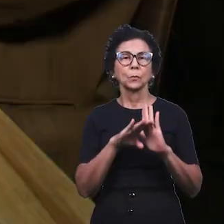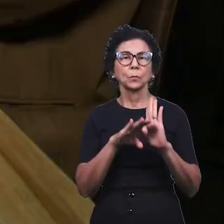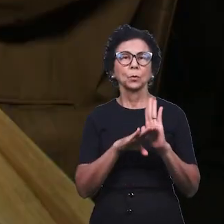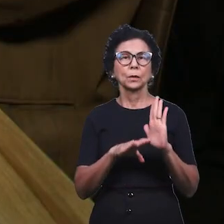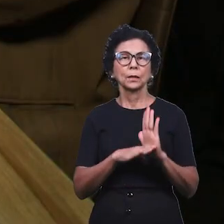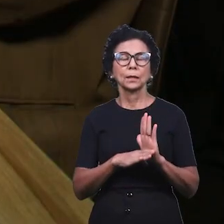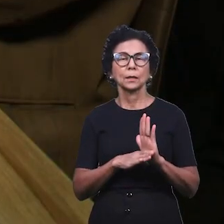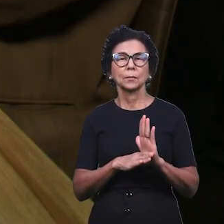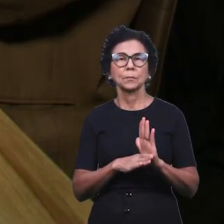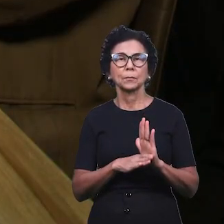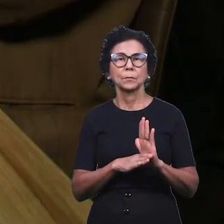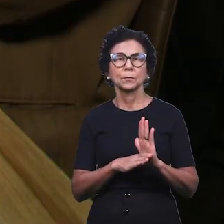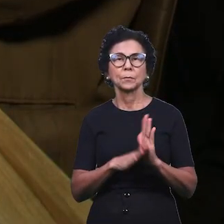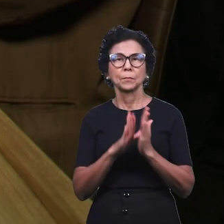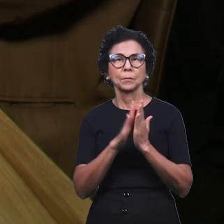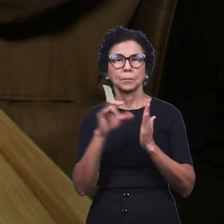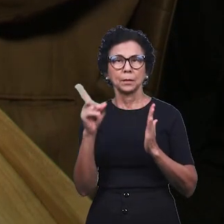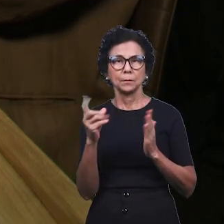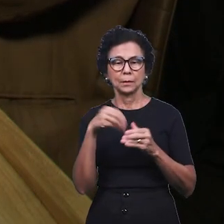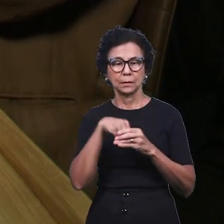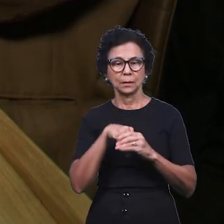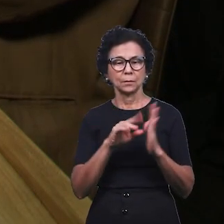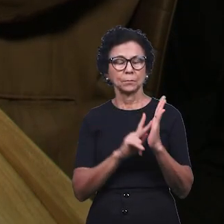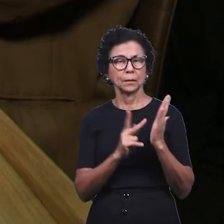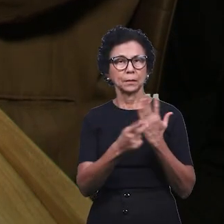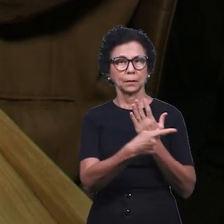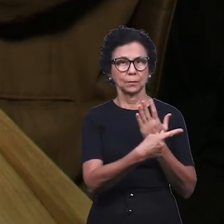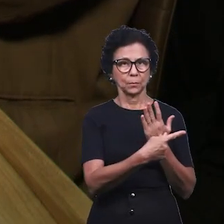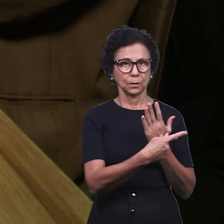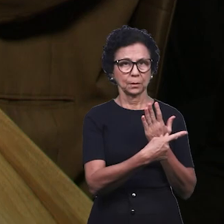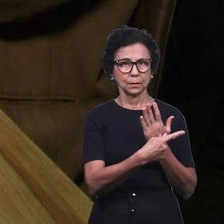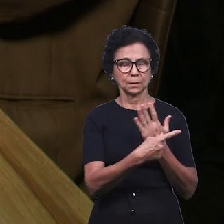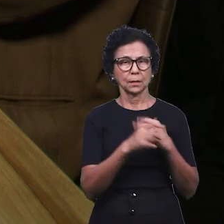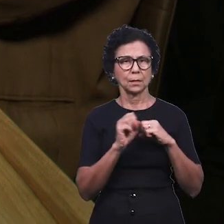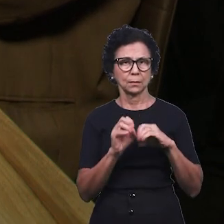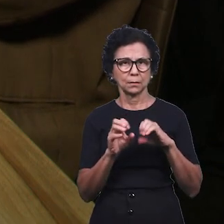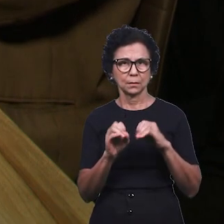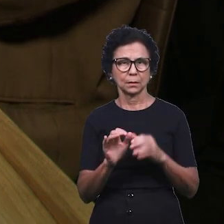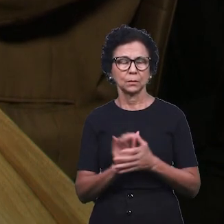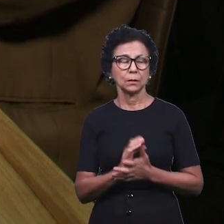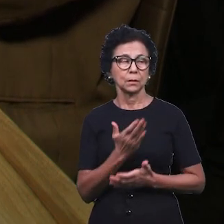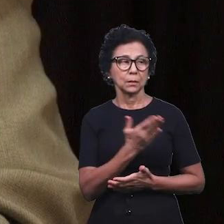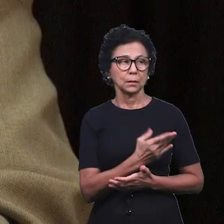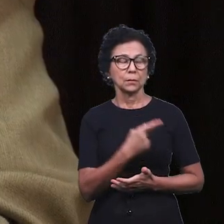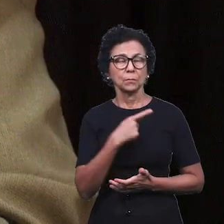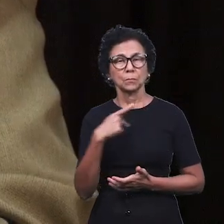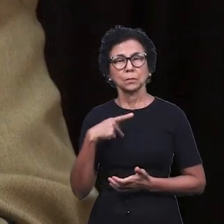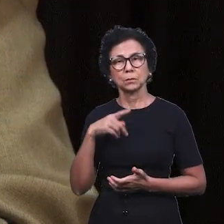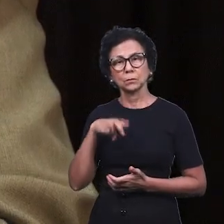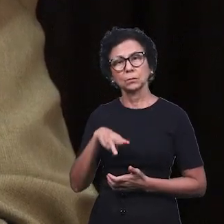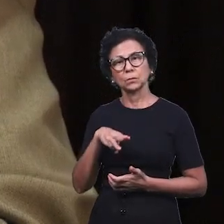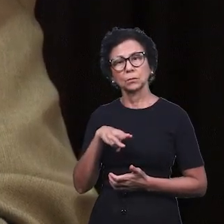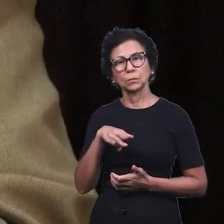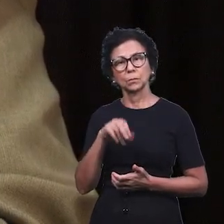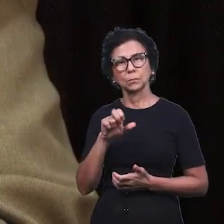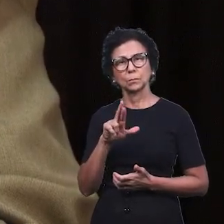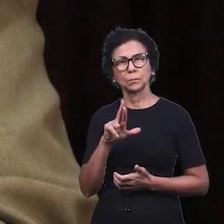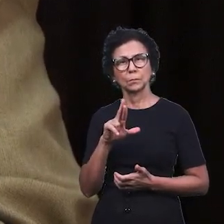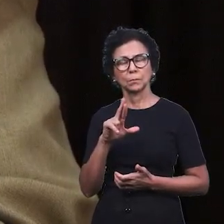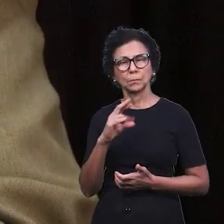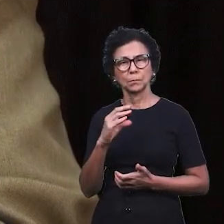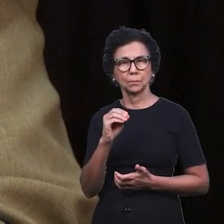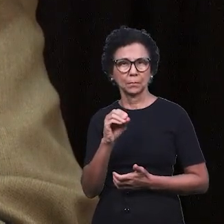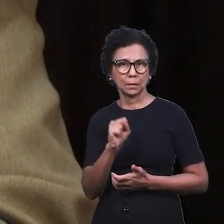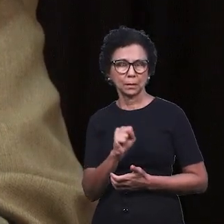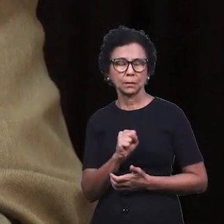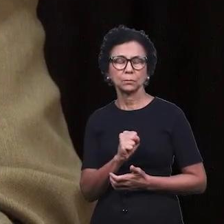programa Parábolas da Bíblia. Aqui conosco o pastor Marcos Adame, que continua nos auxiliando na explanação